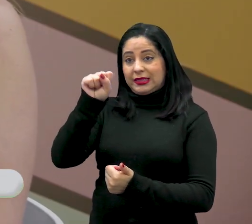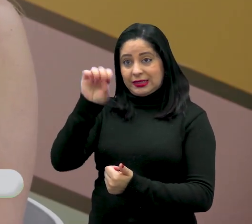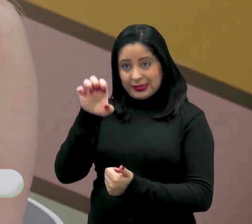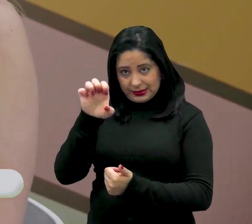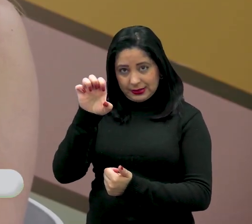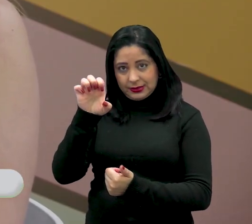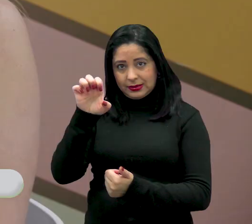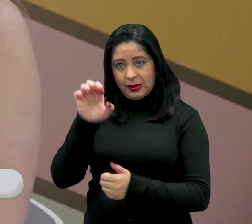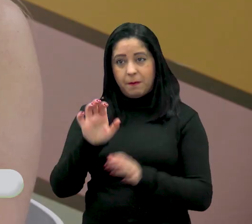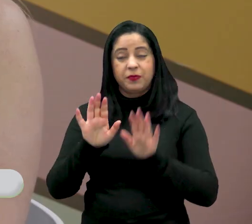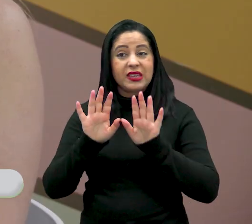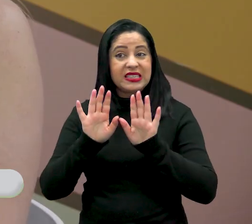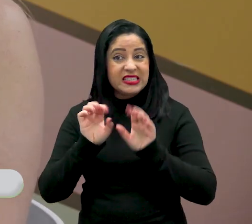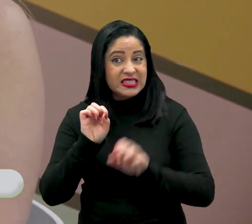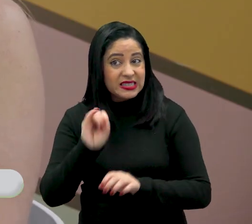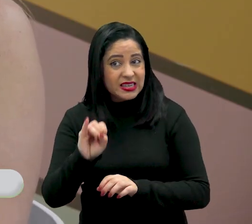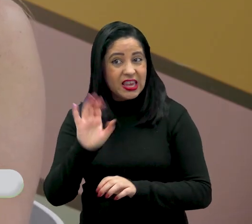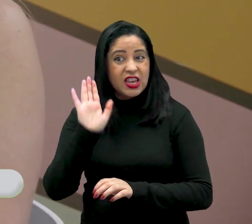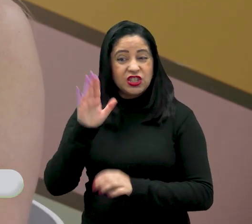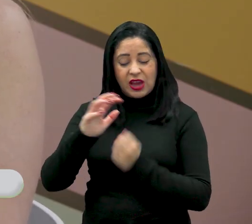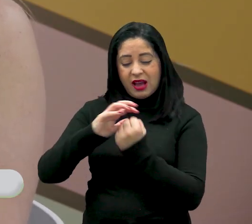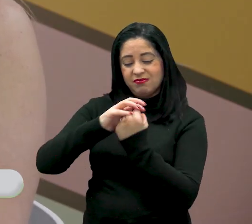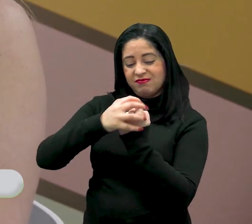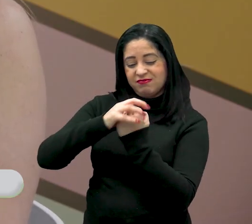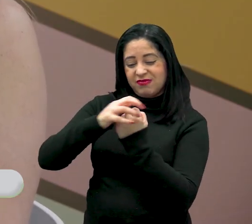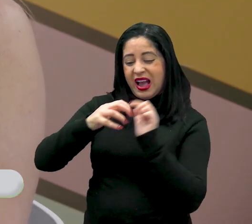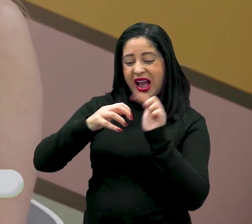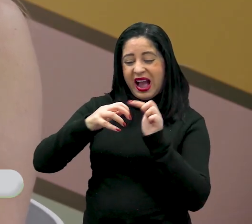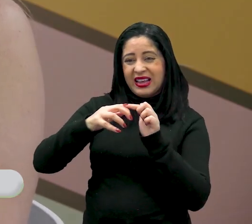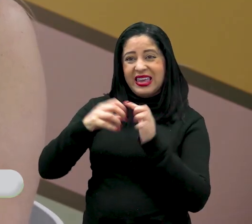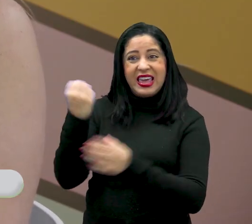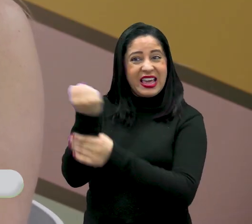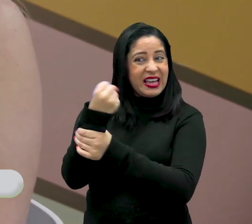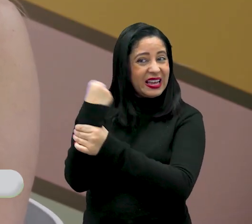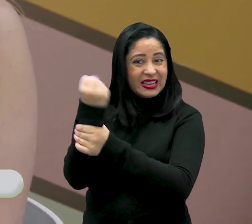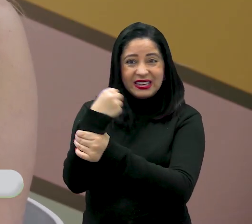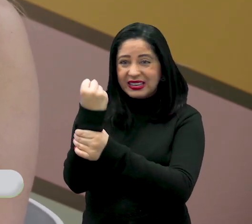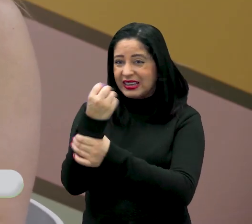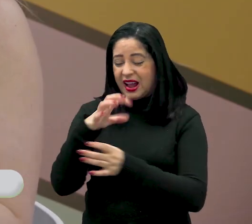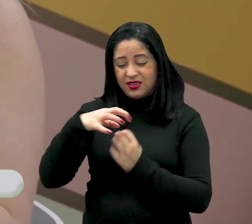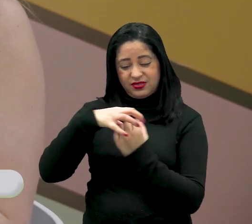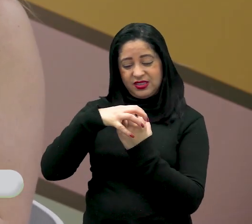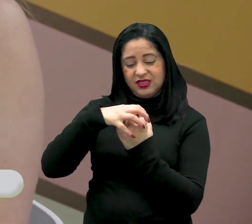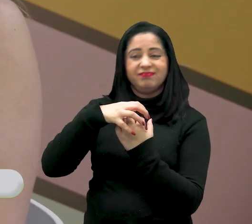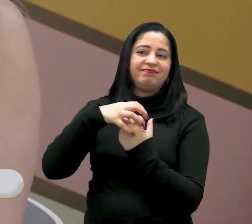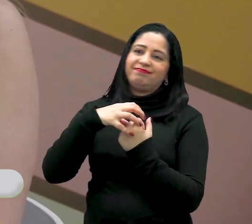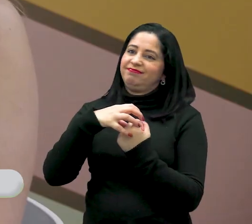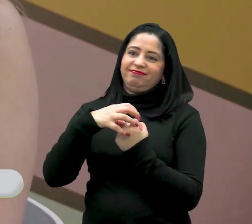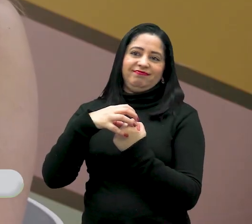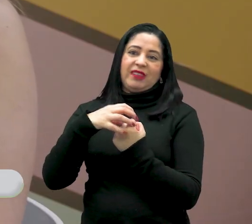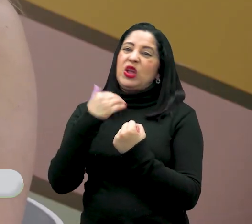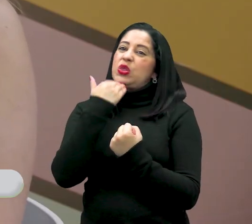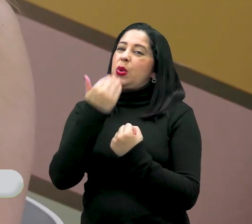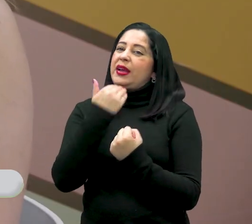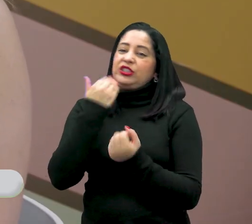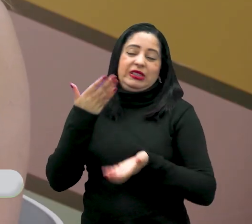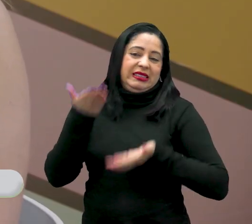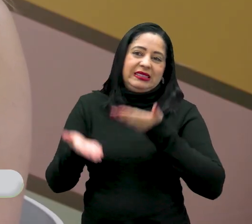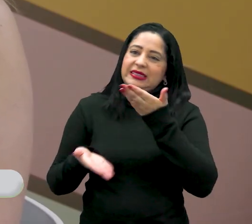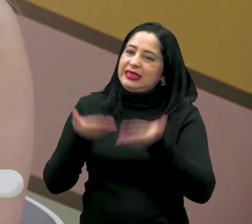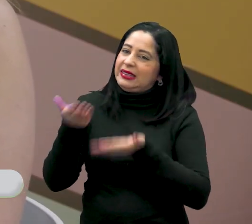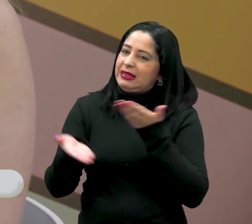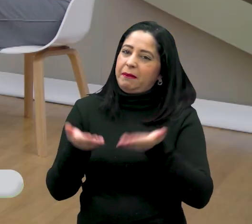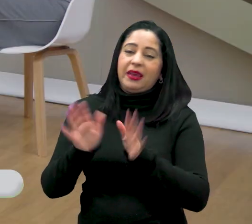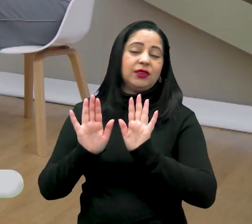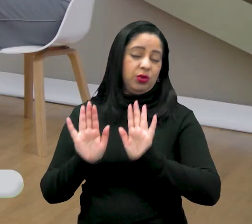de artrose, já tem um nível mais elevado de desgaste, já é indicado a prótese. Não tem tratamento conservador que vá